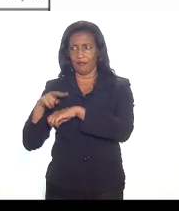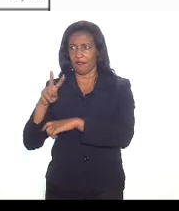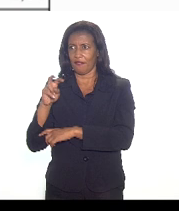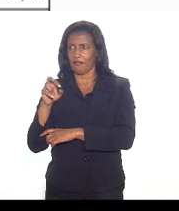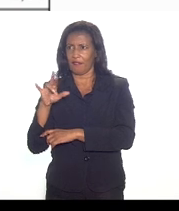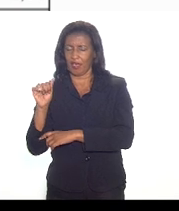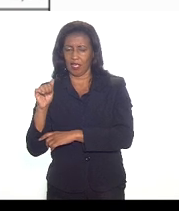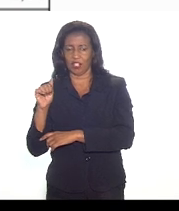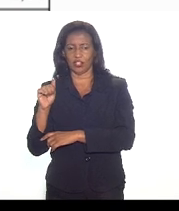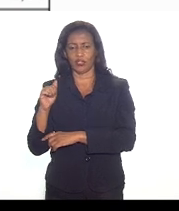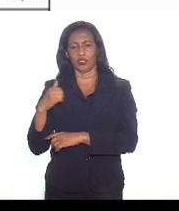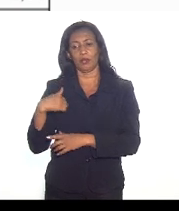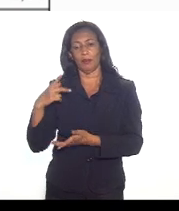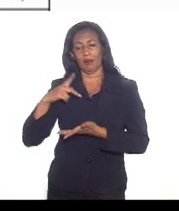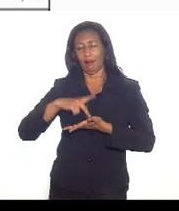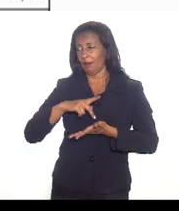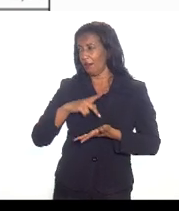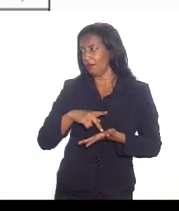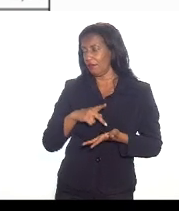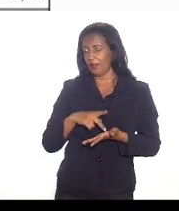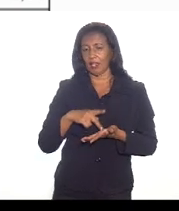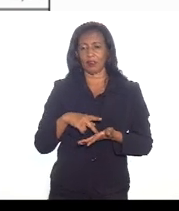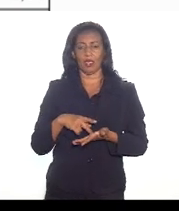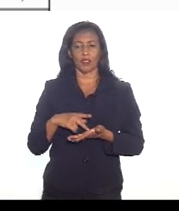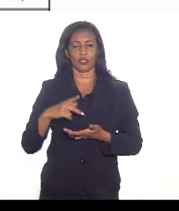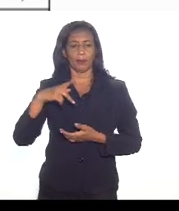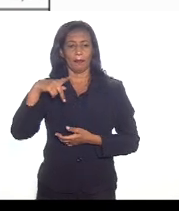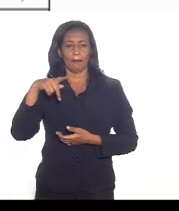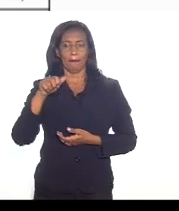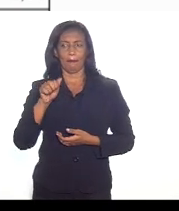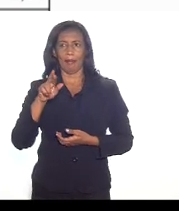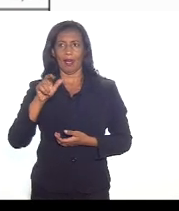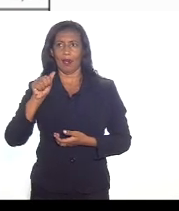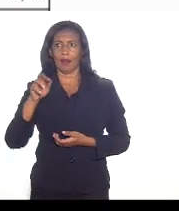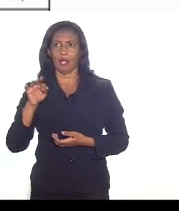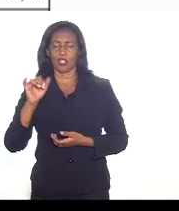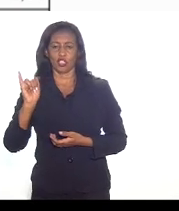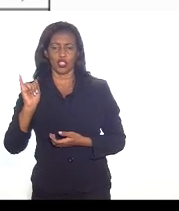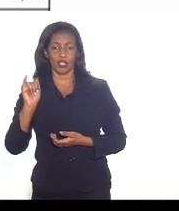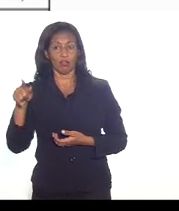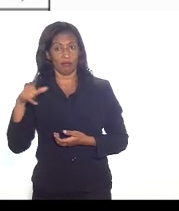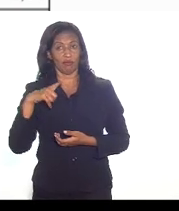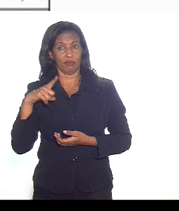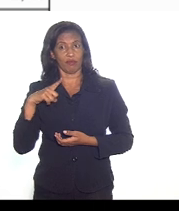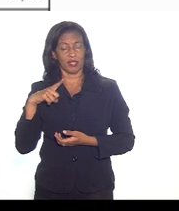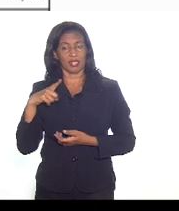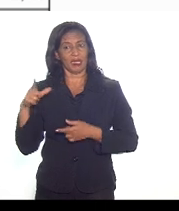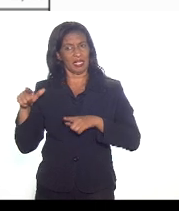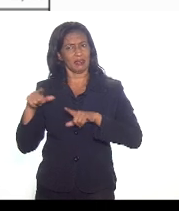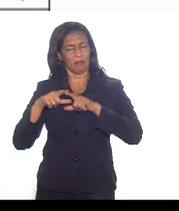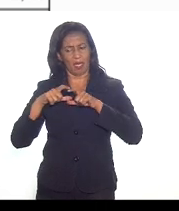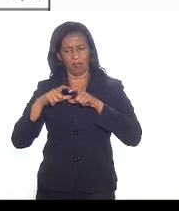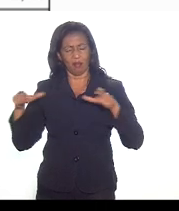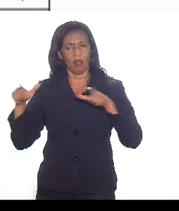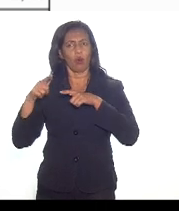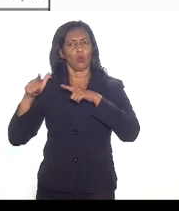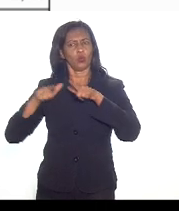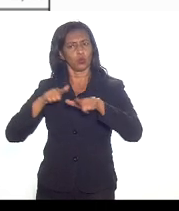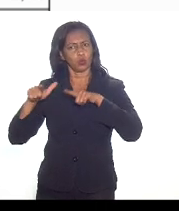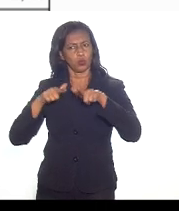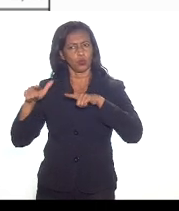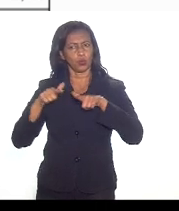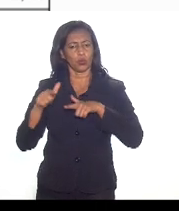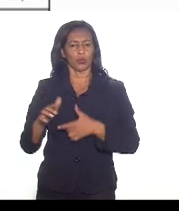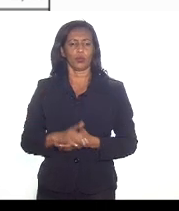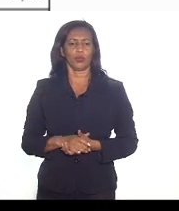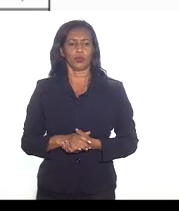PIB alto, porque, na verdade, em frente a Paraty, você tem uma plataforma. Então, o Norte Fluminense,